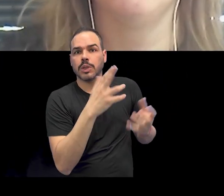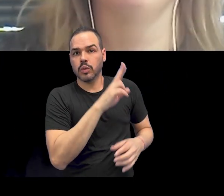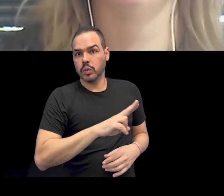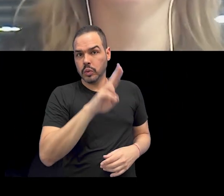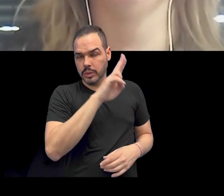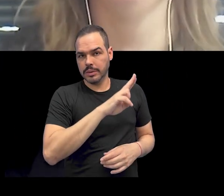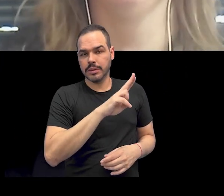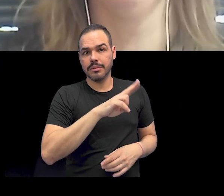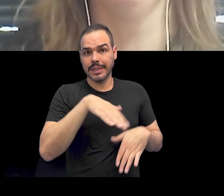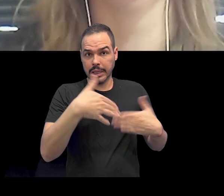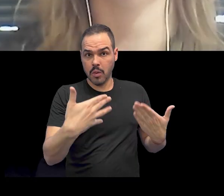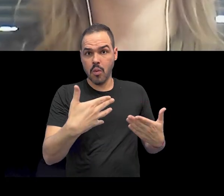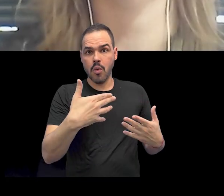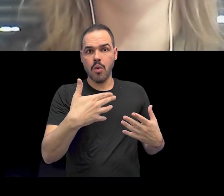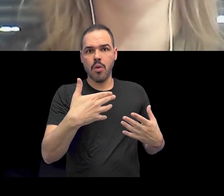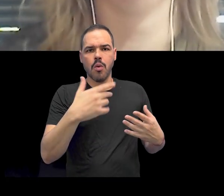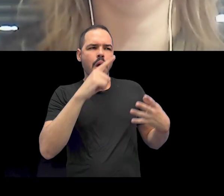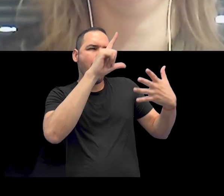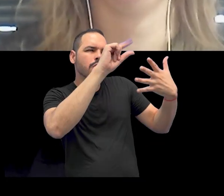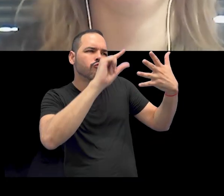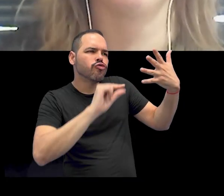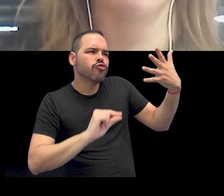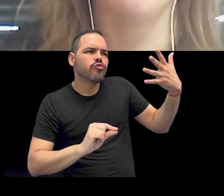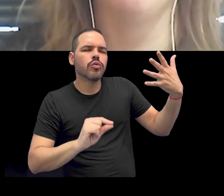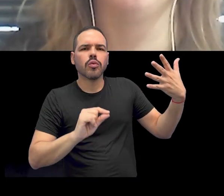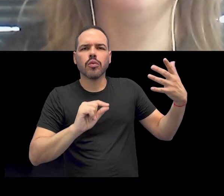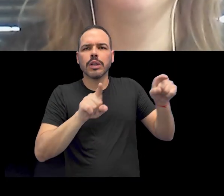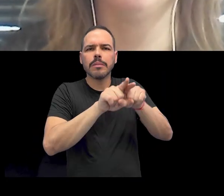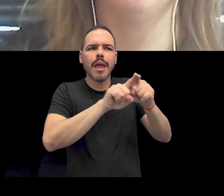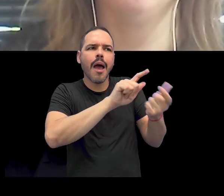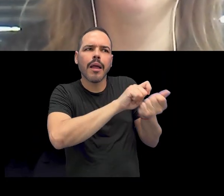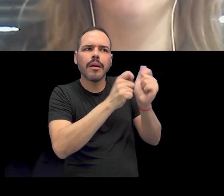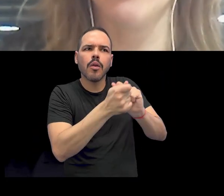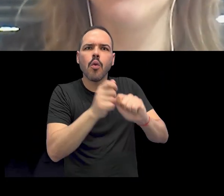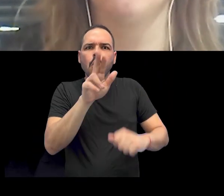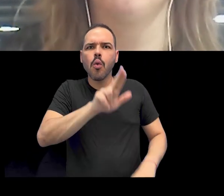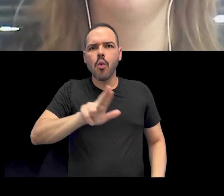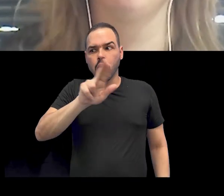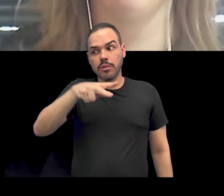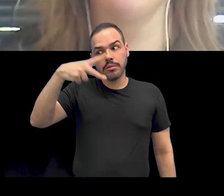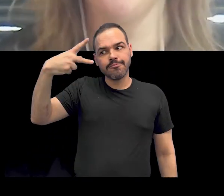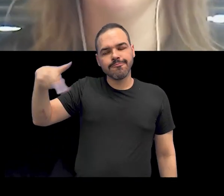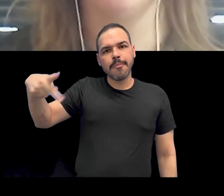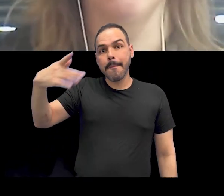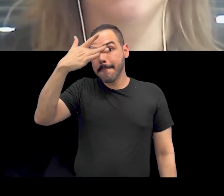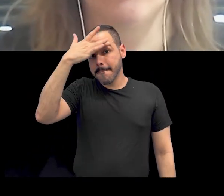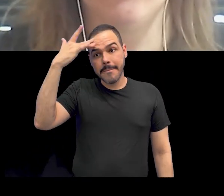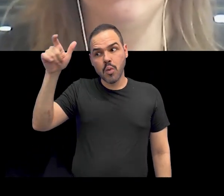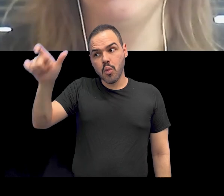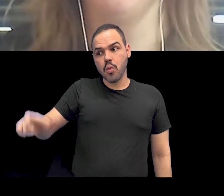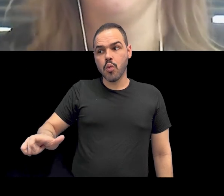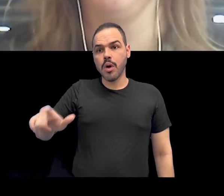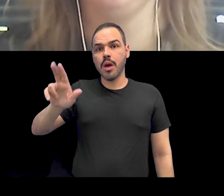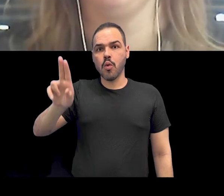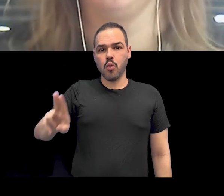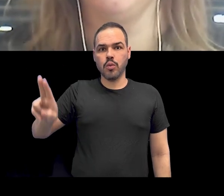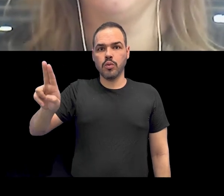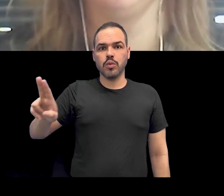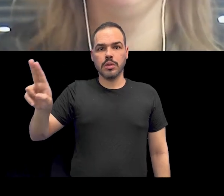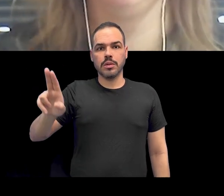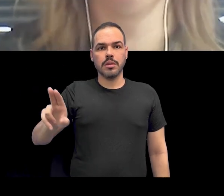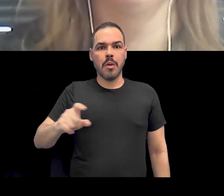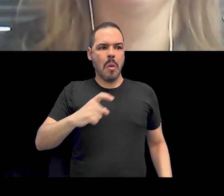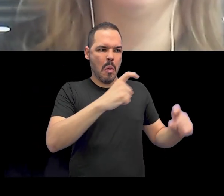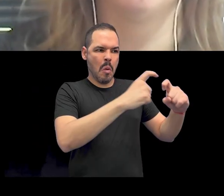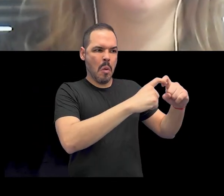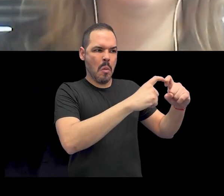a adaptação no uso parte do usuário. Não é o médico que escolhe. É claro,